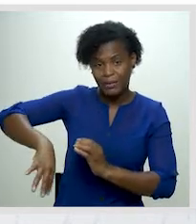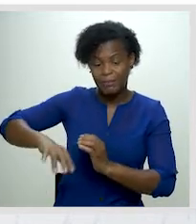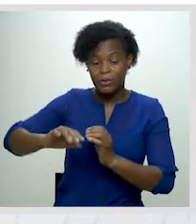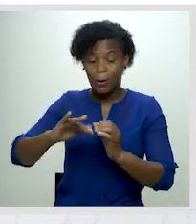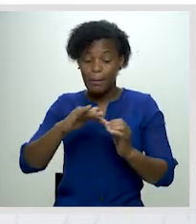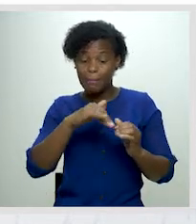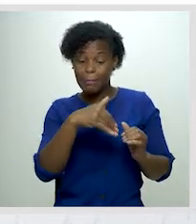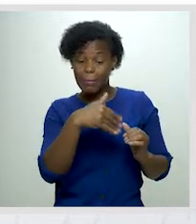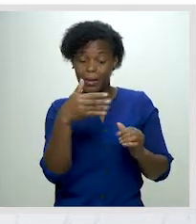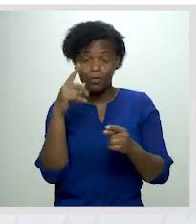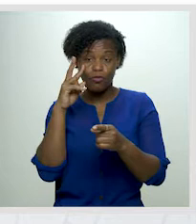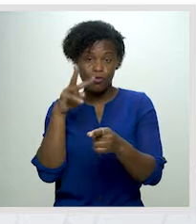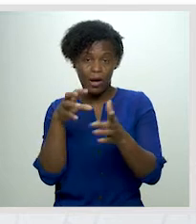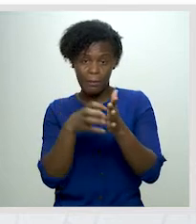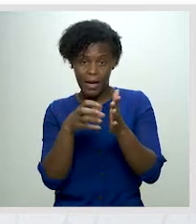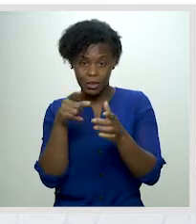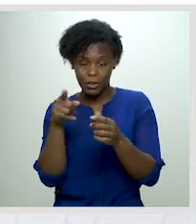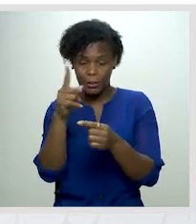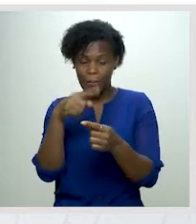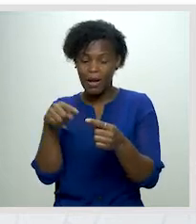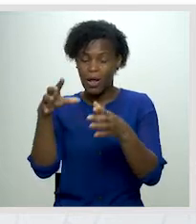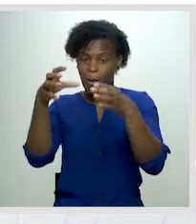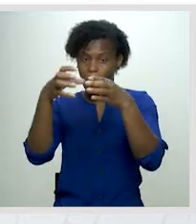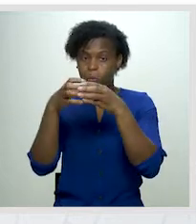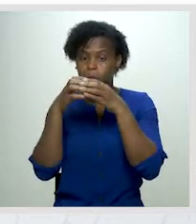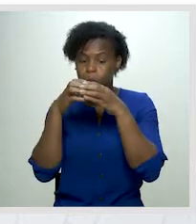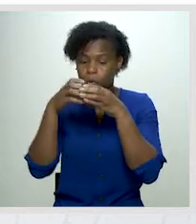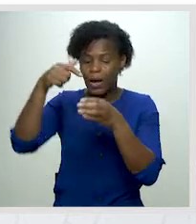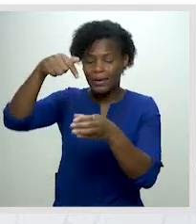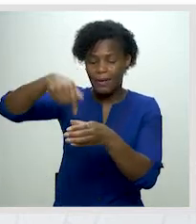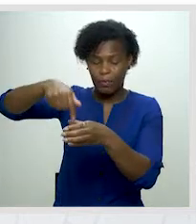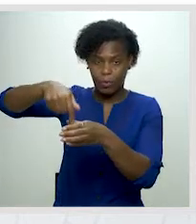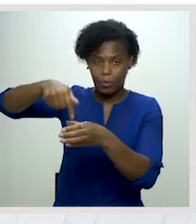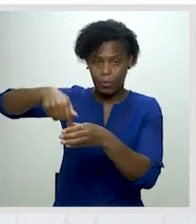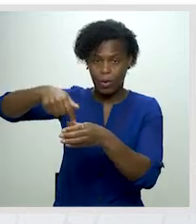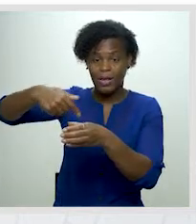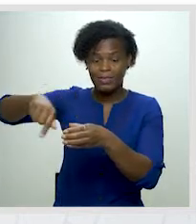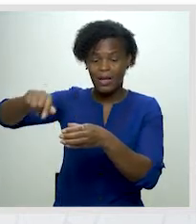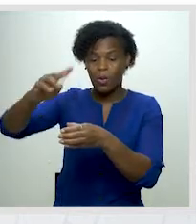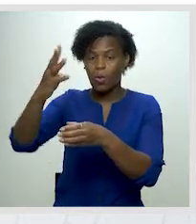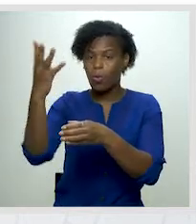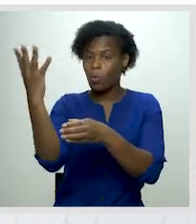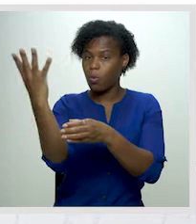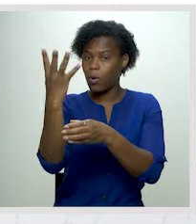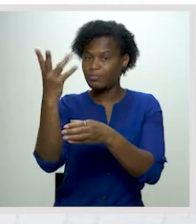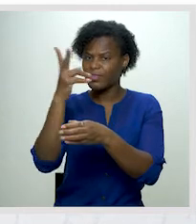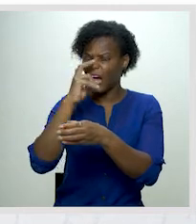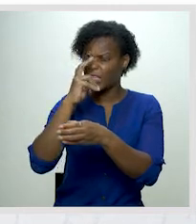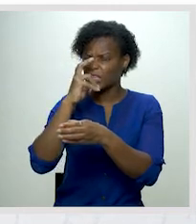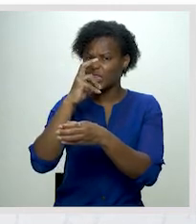introduziu no primeiro balão, como estamos a ver aqui, primeiro balão introduziu os quatro